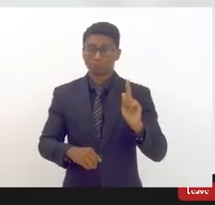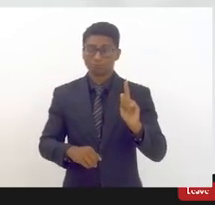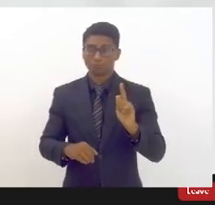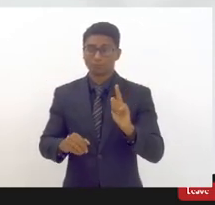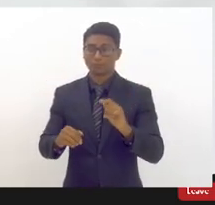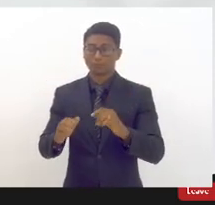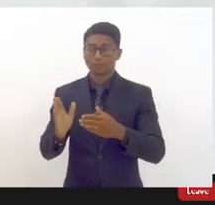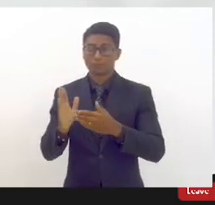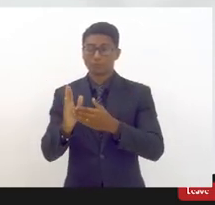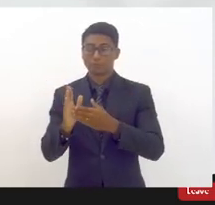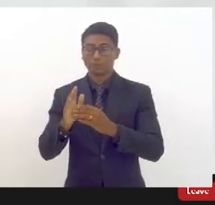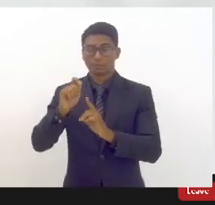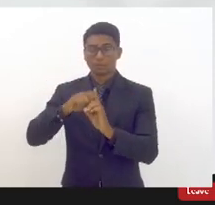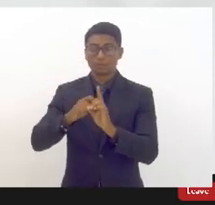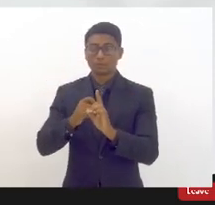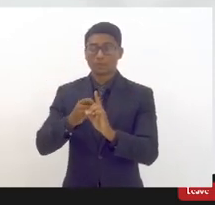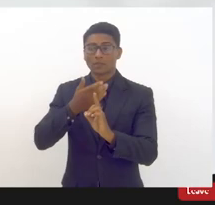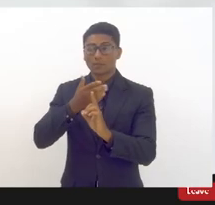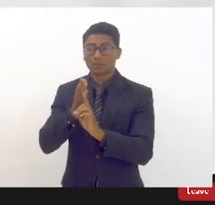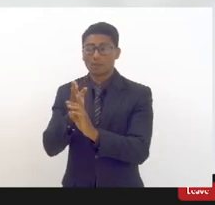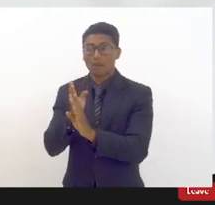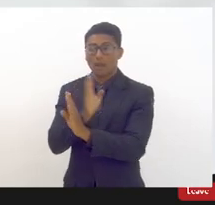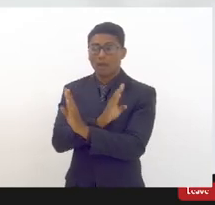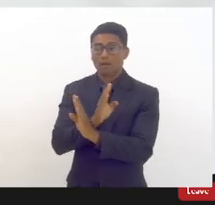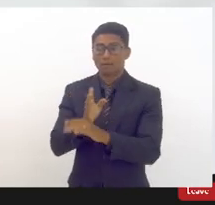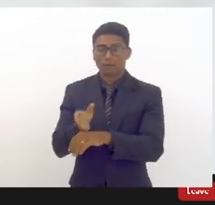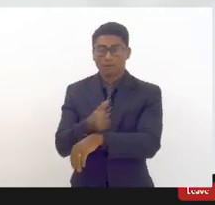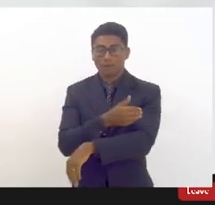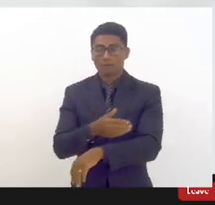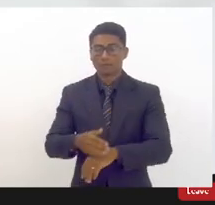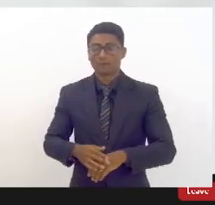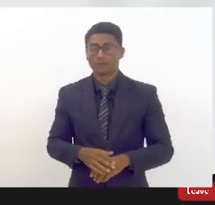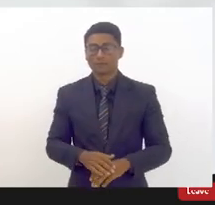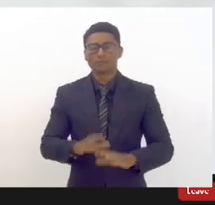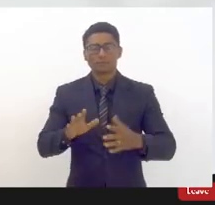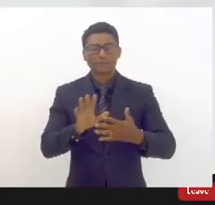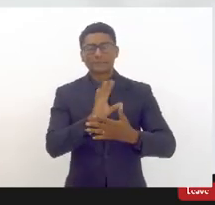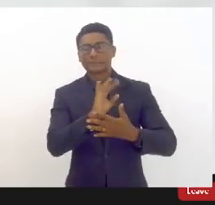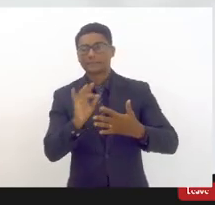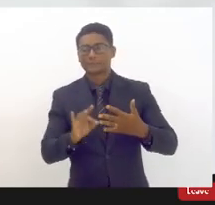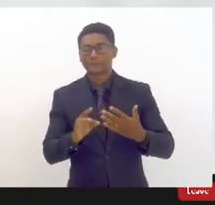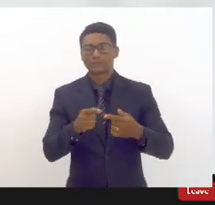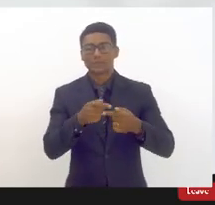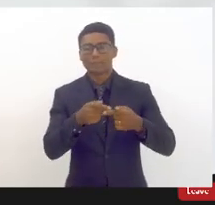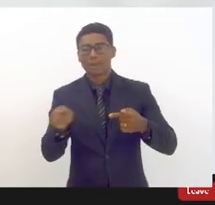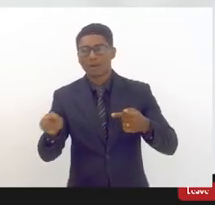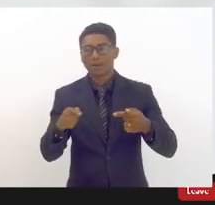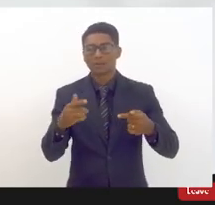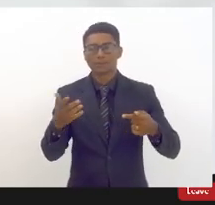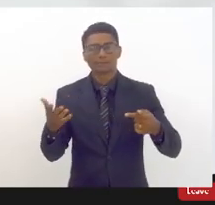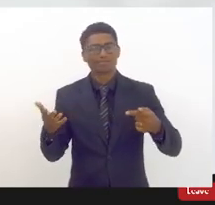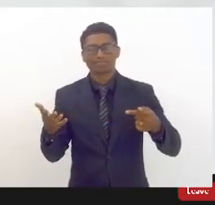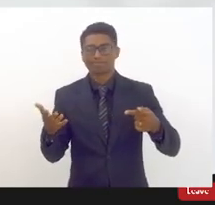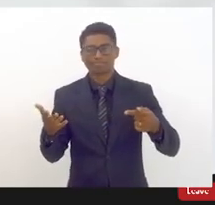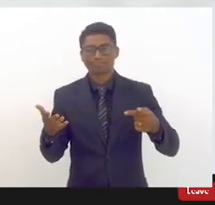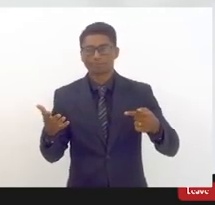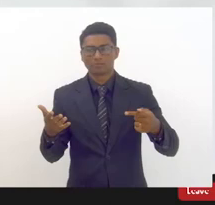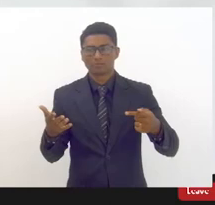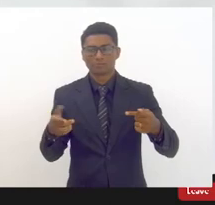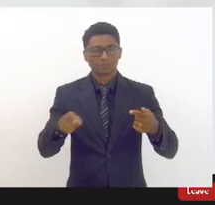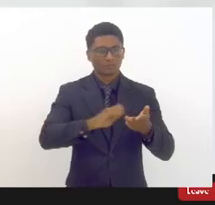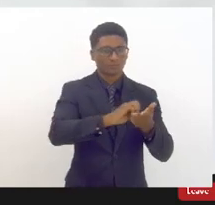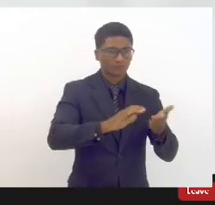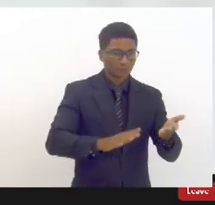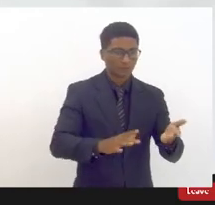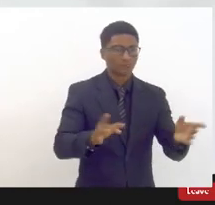de dezembro, lá no segundo semestre. Mas o detalhamento do cronograma, em que semana, se determinada